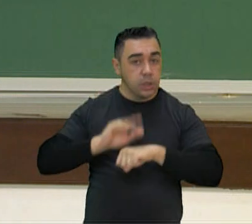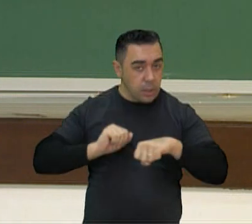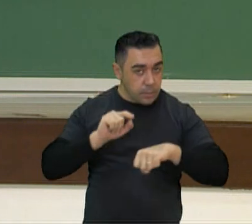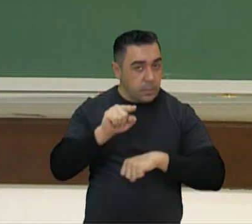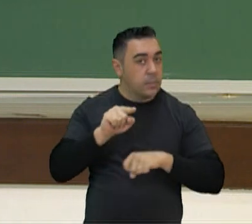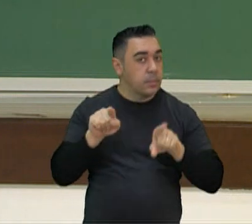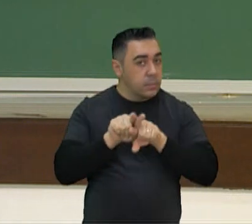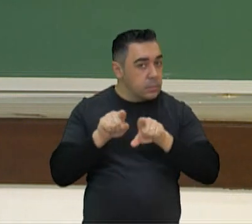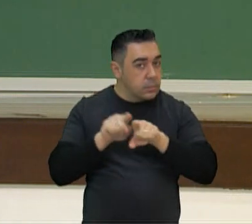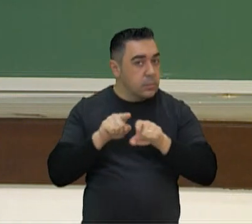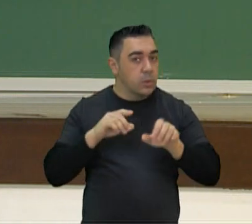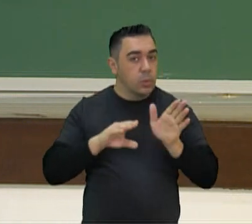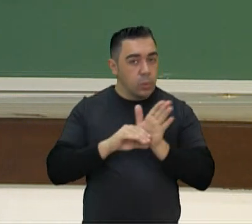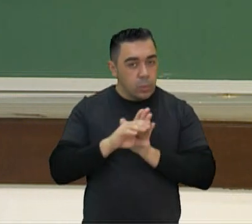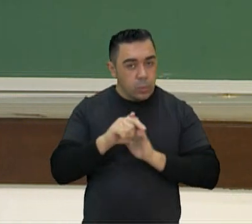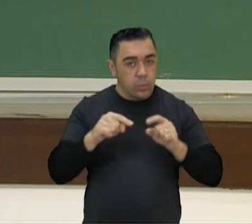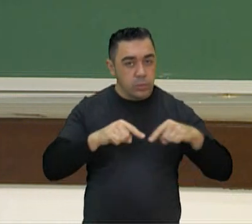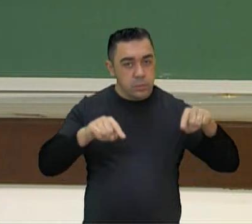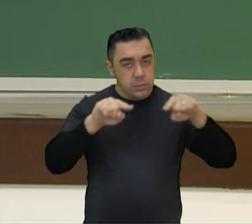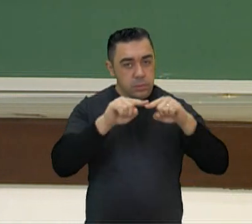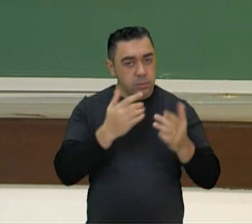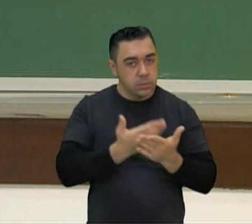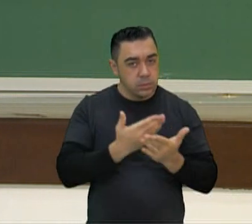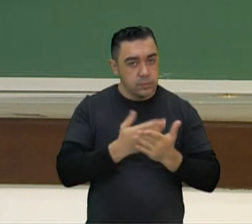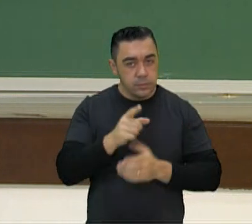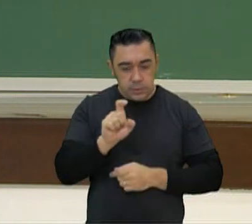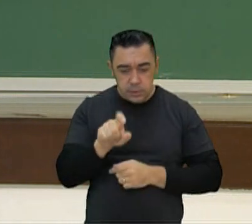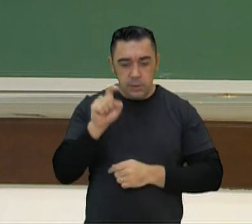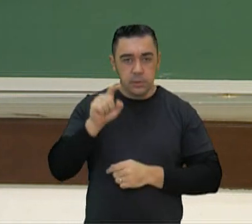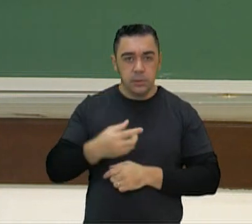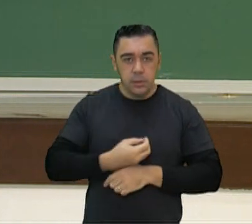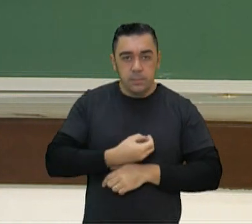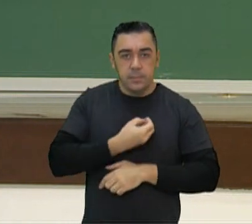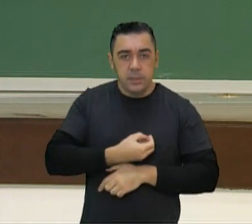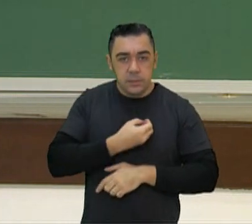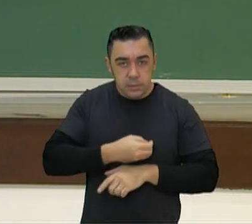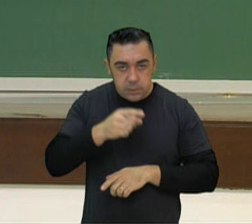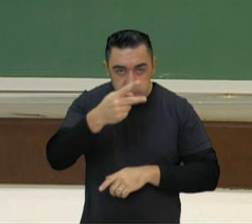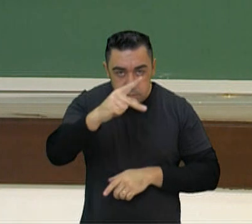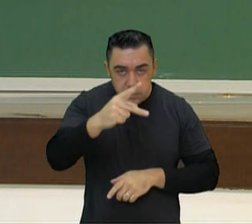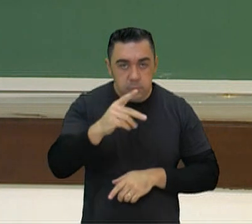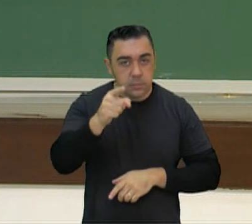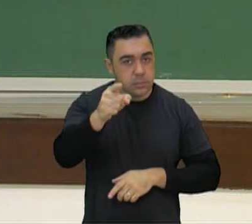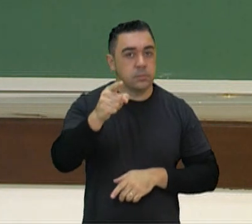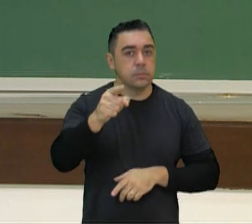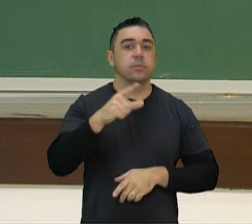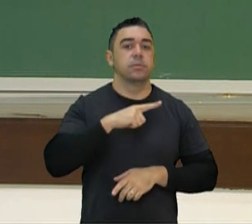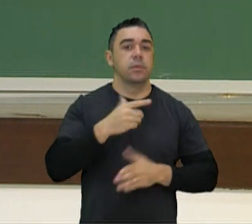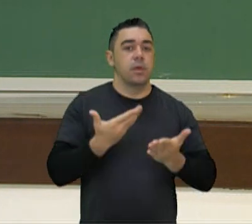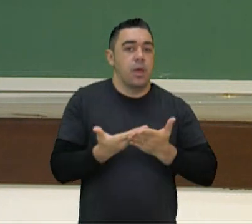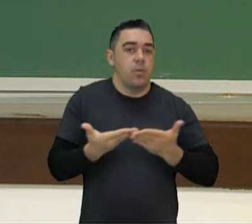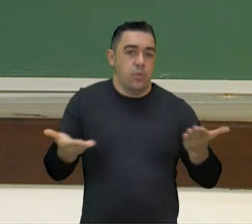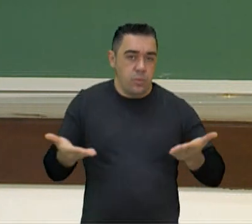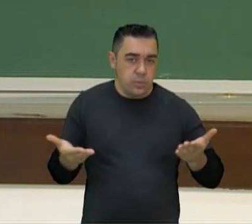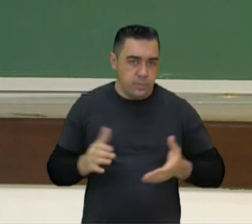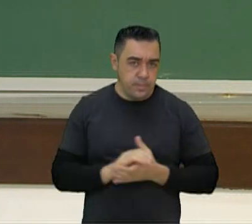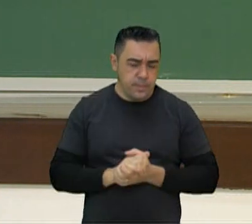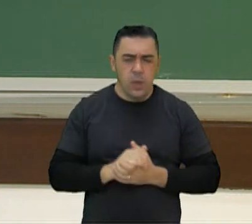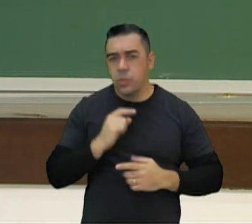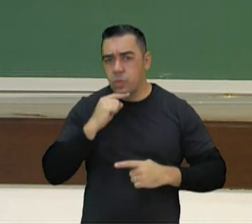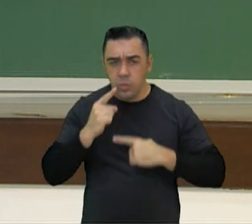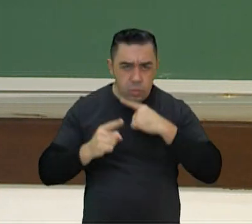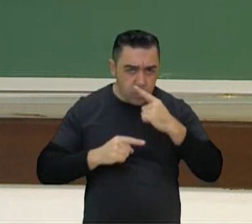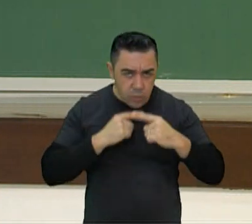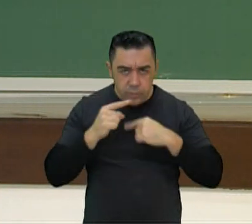Classroom. Tem um link onde vocês têm que clicar para confirmar a presença de vocês na aula. Qualquer